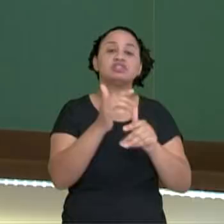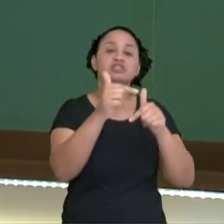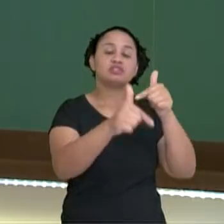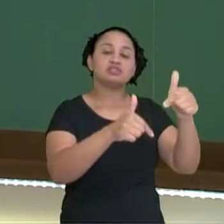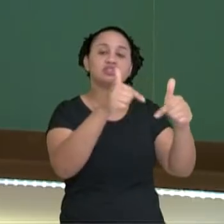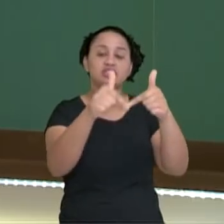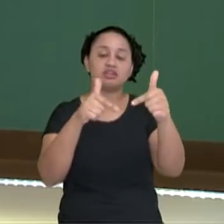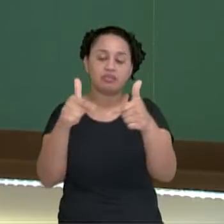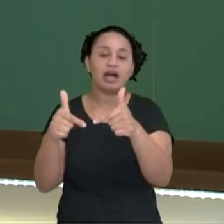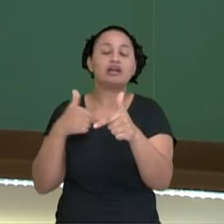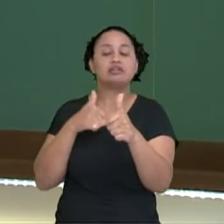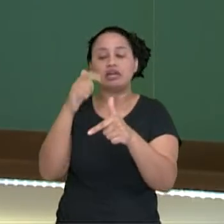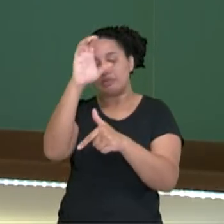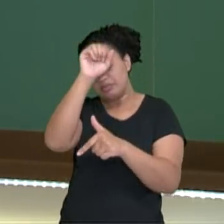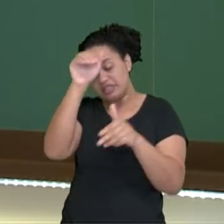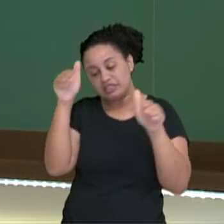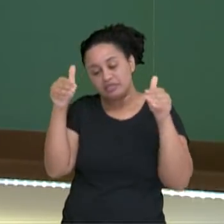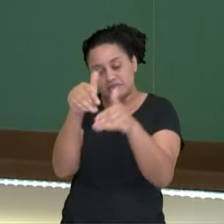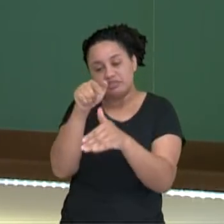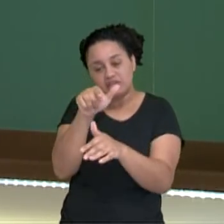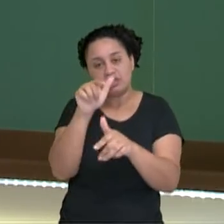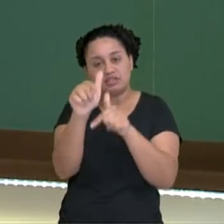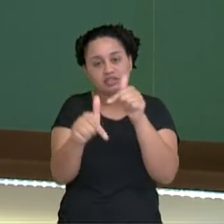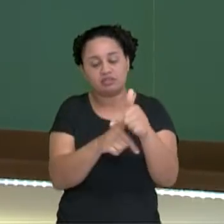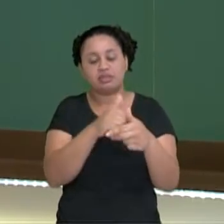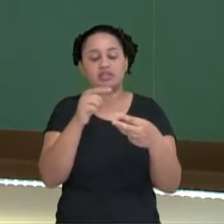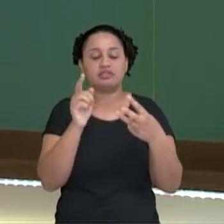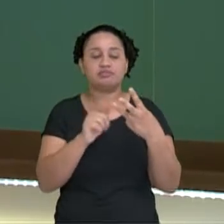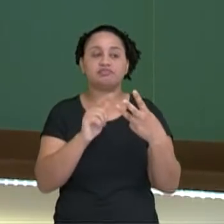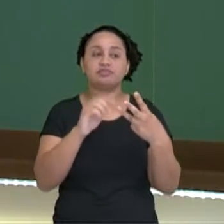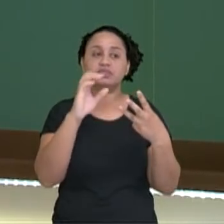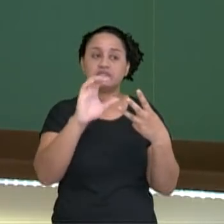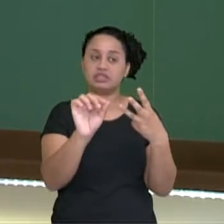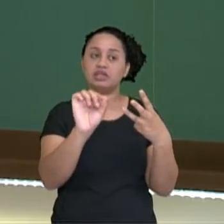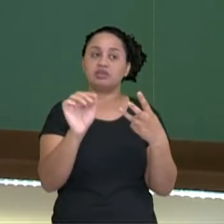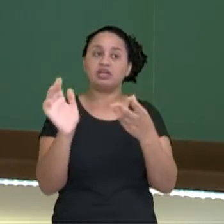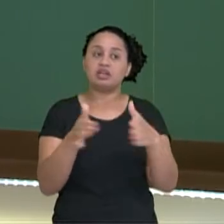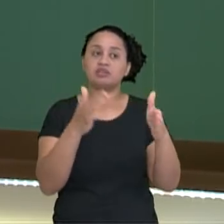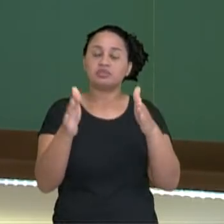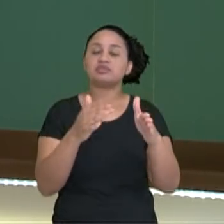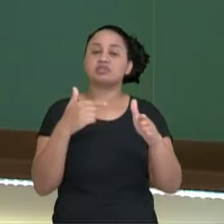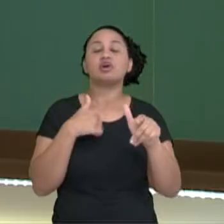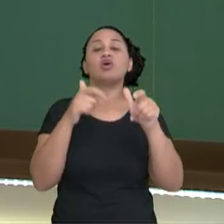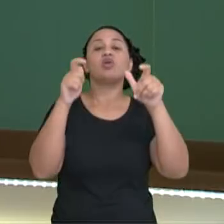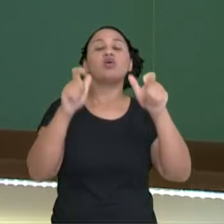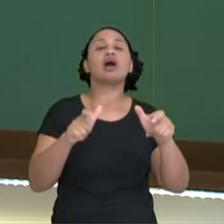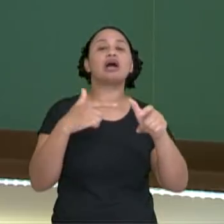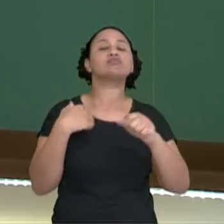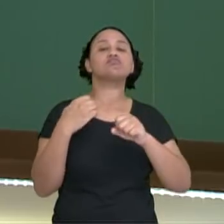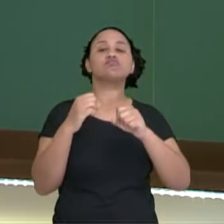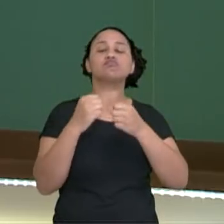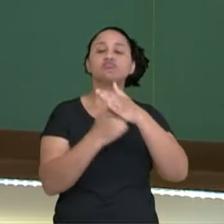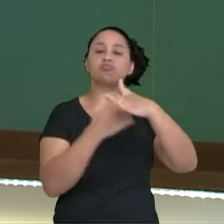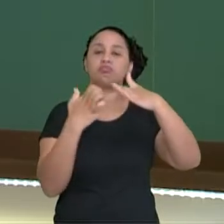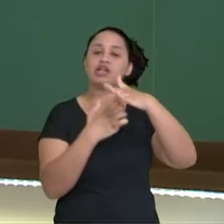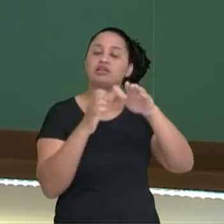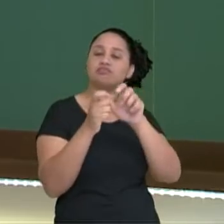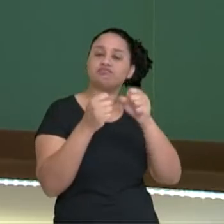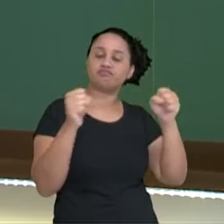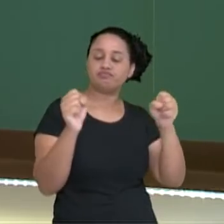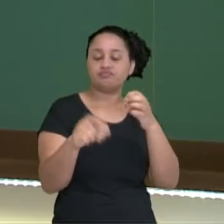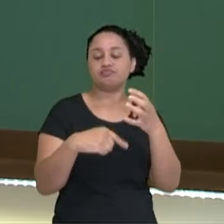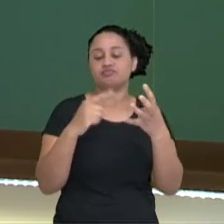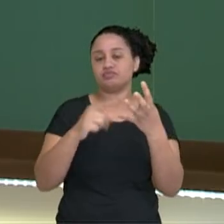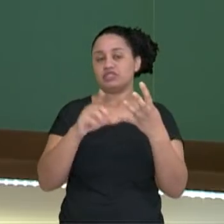e especialização do trabalho. Letra C, a produção era realizada em fábricas. Letra